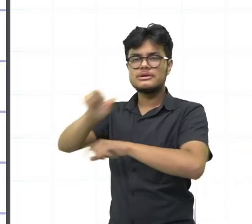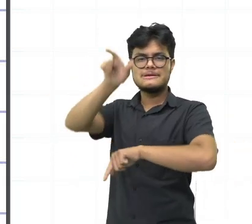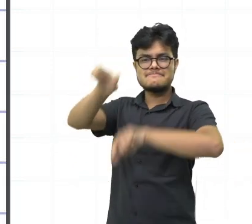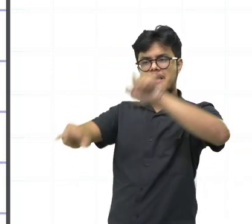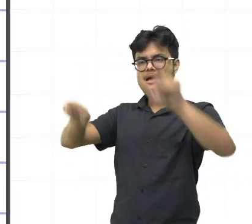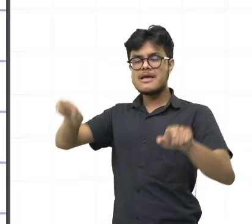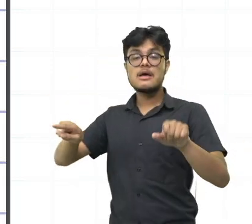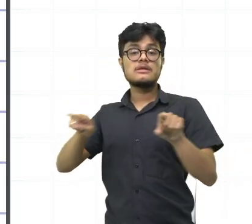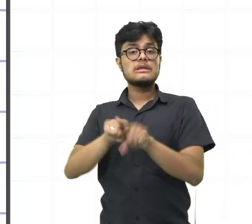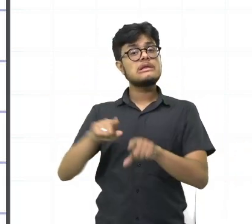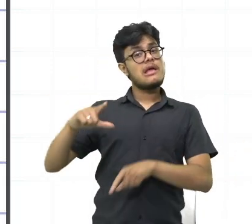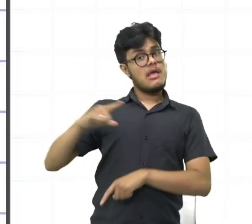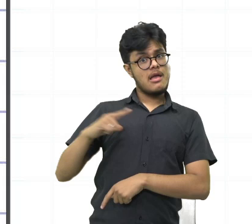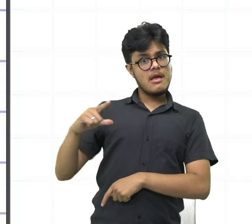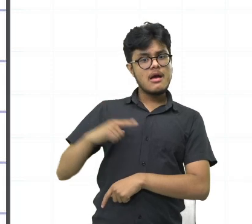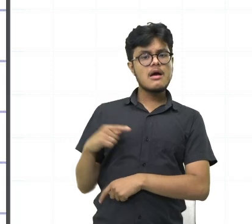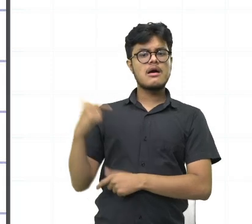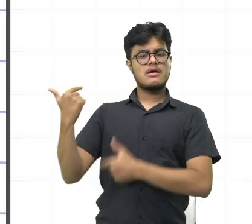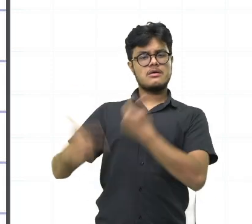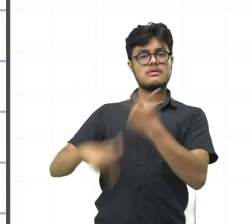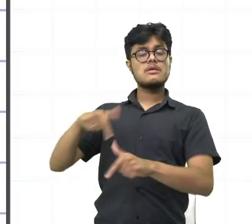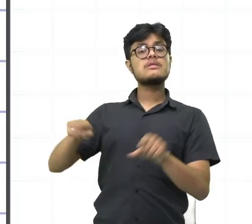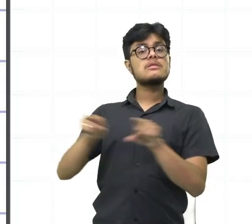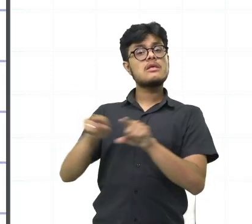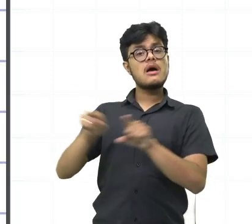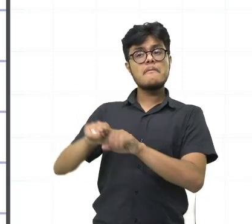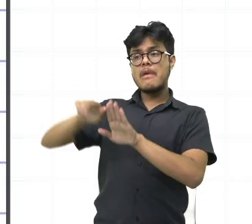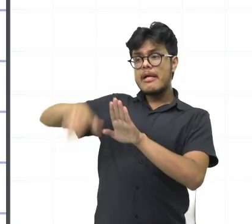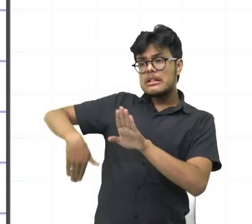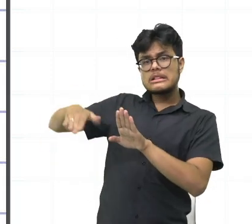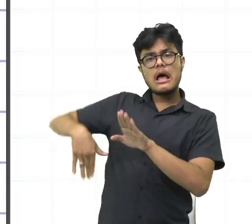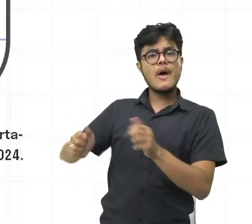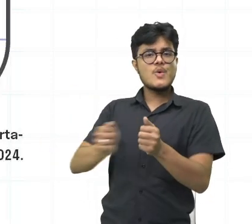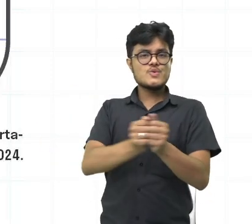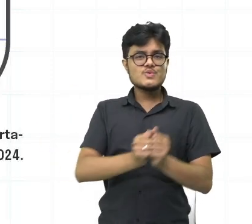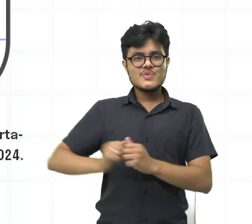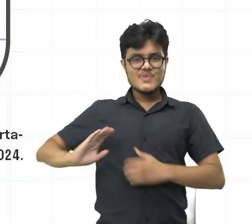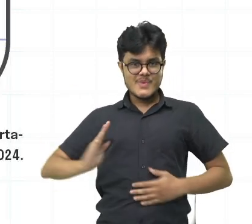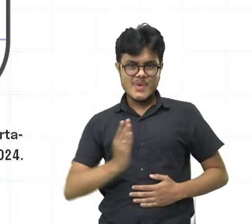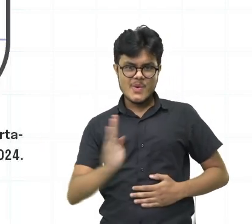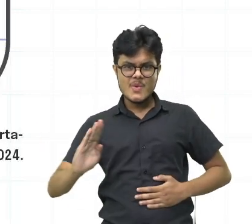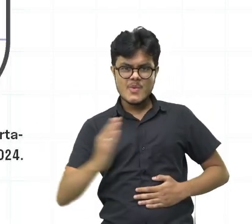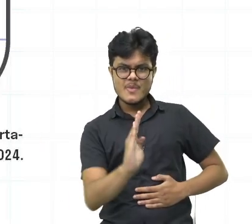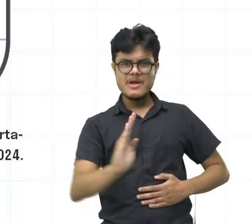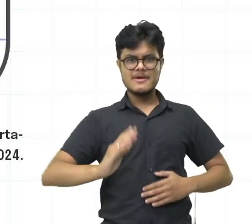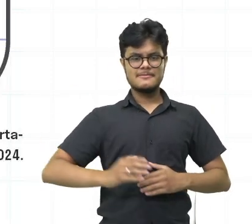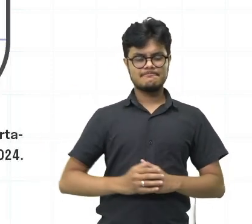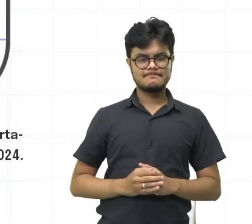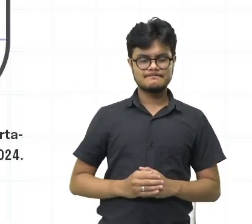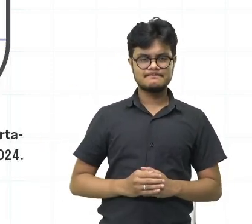têm trabalho. E até nadam com tubarões.